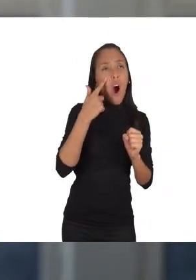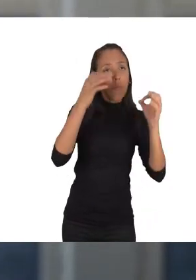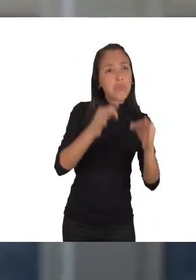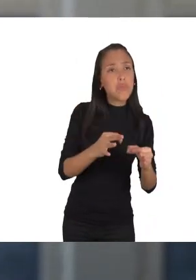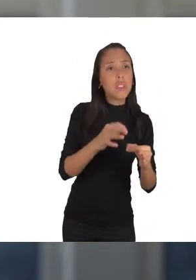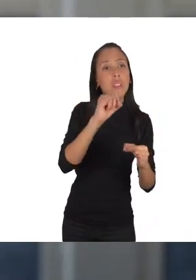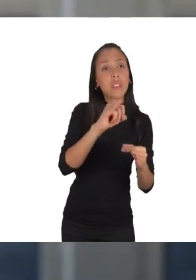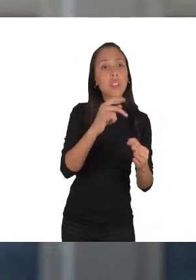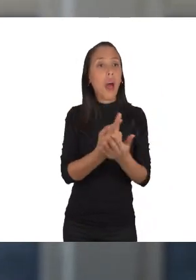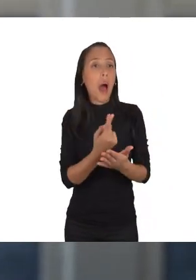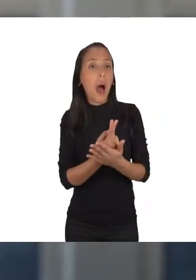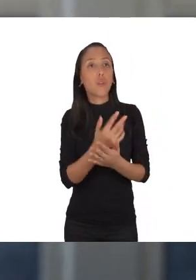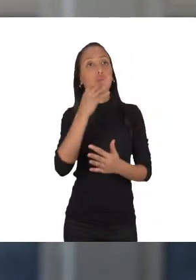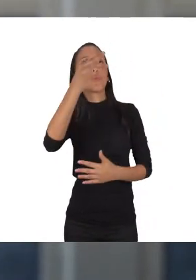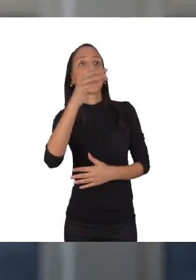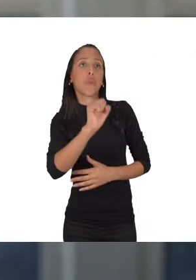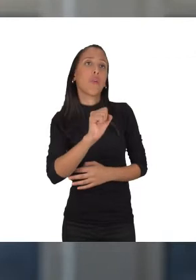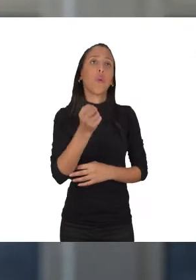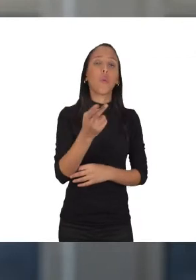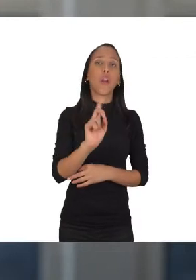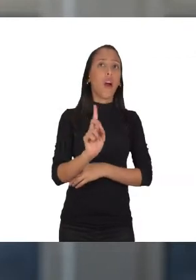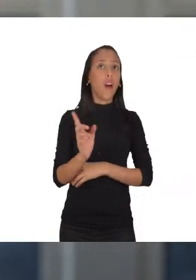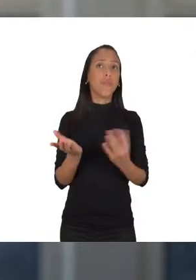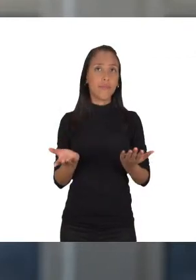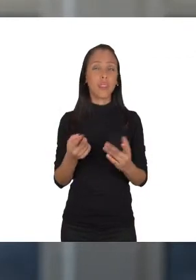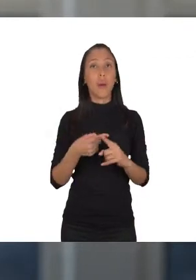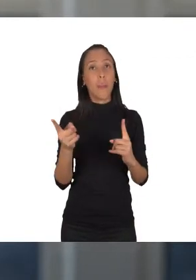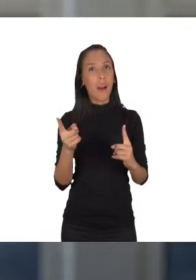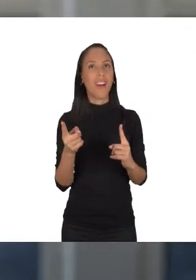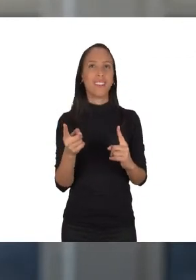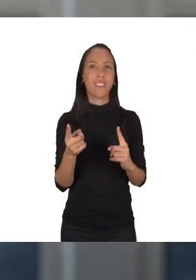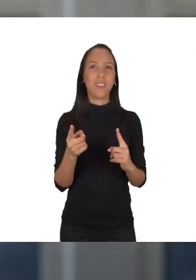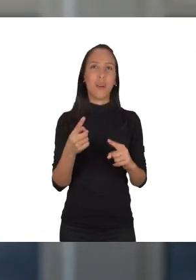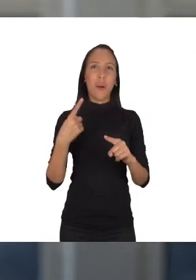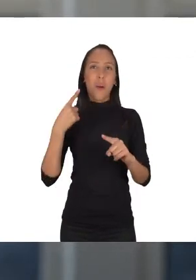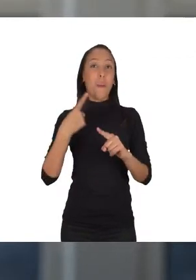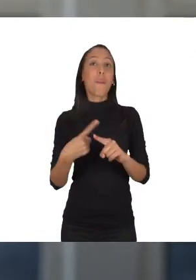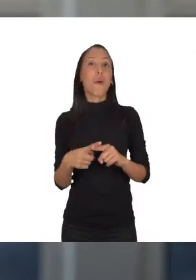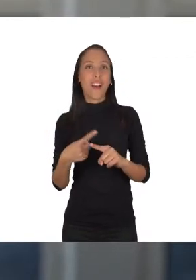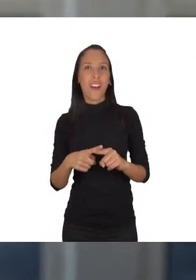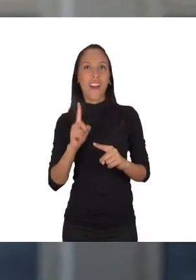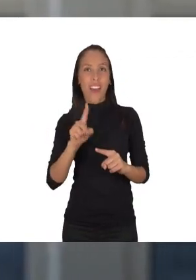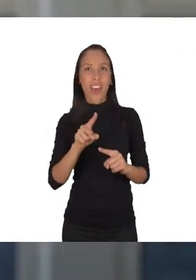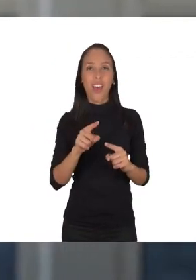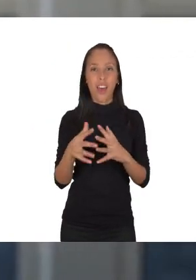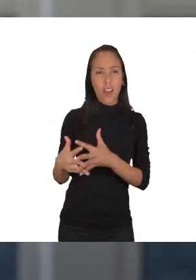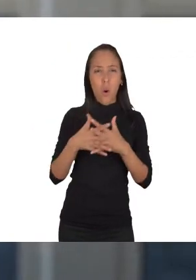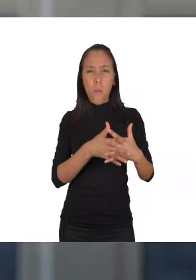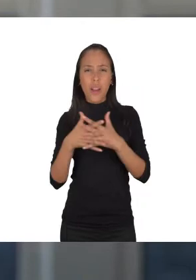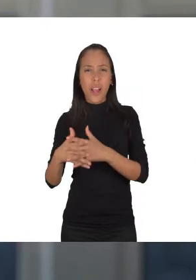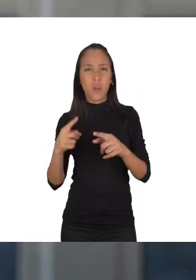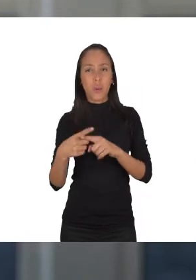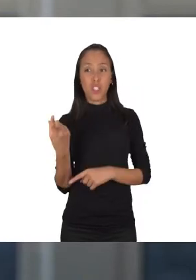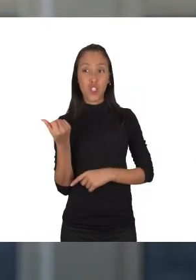depois serão confirmadas ou não. Mas como mexe no centro do conflito capital-trabalho, sempre